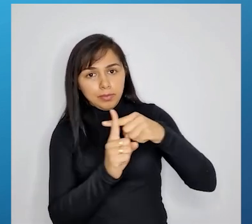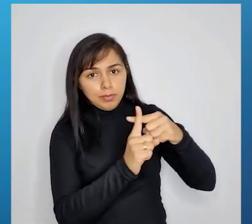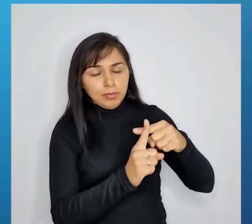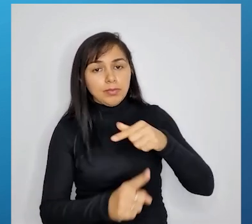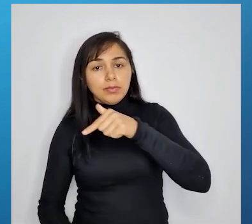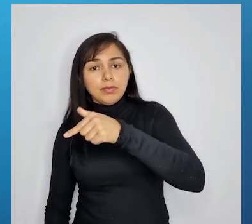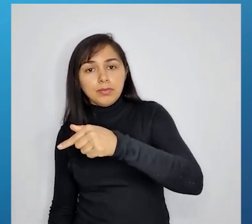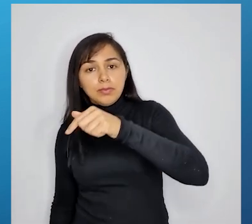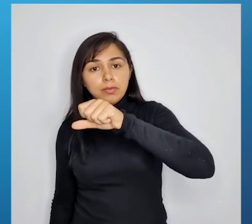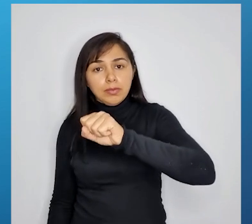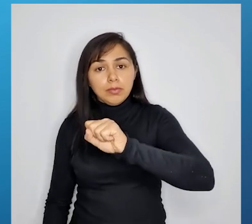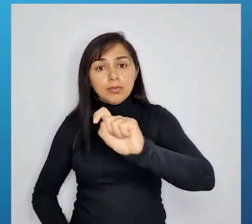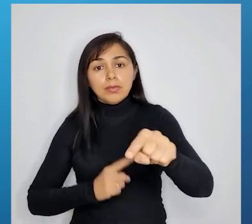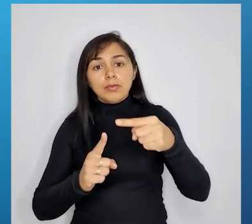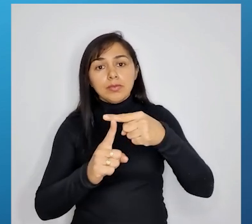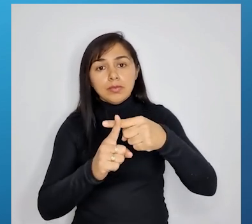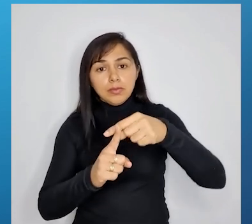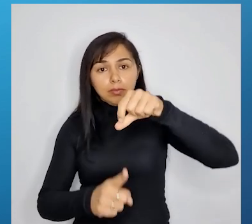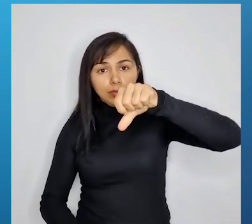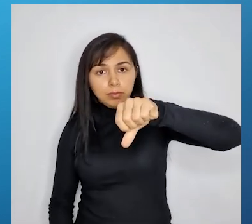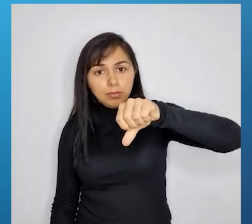mais 98